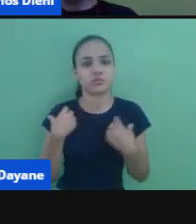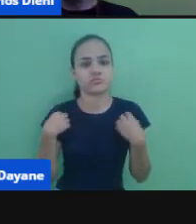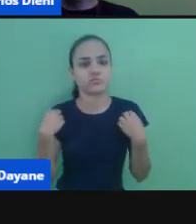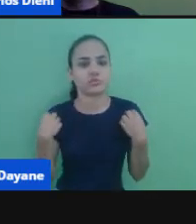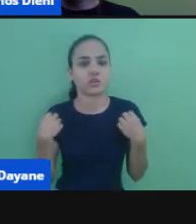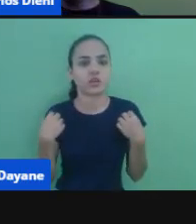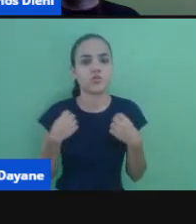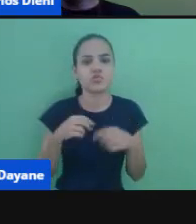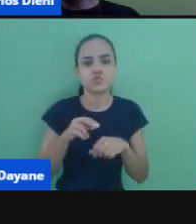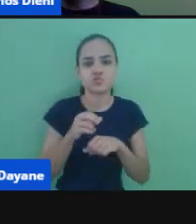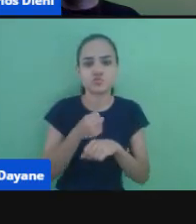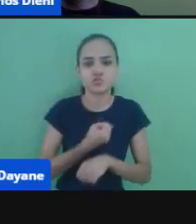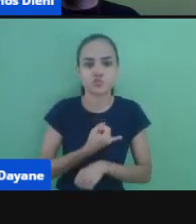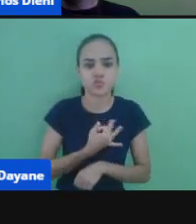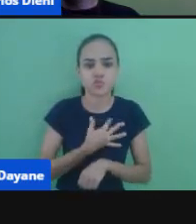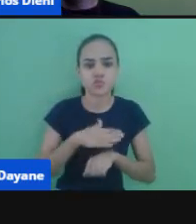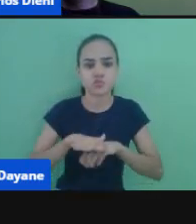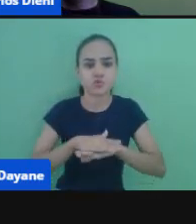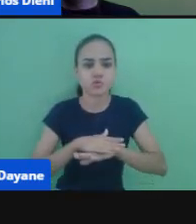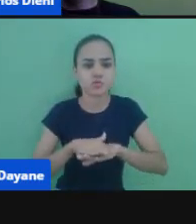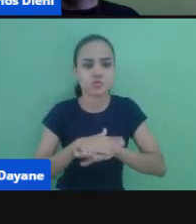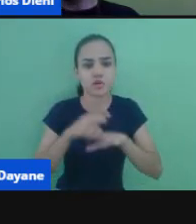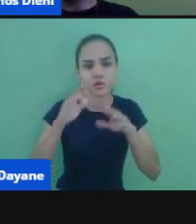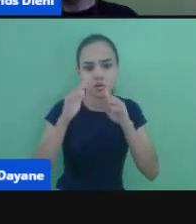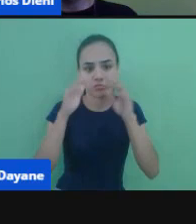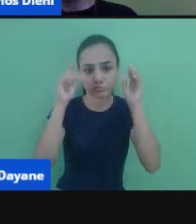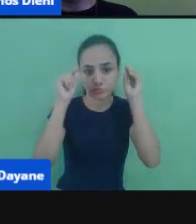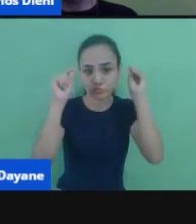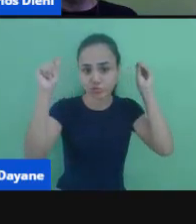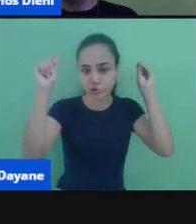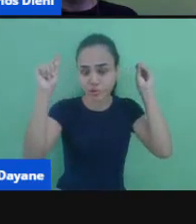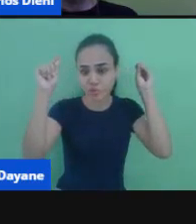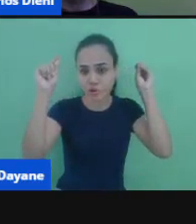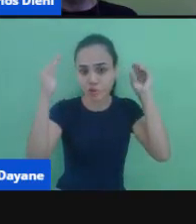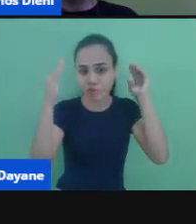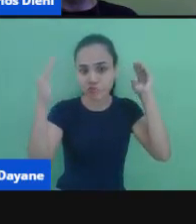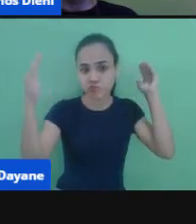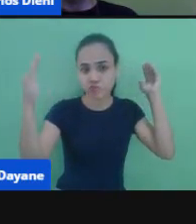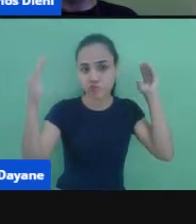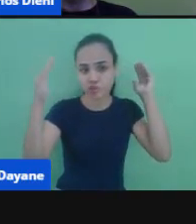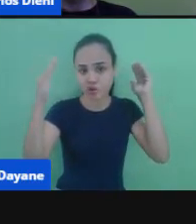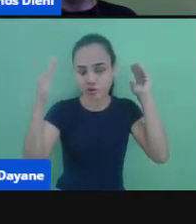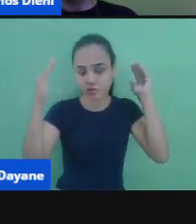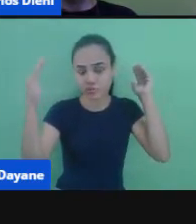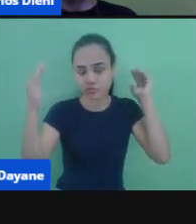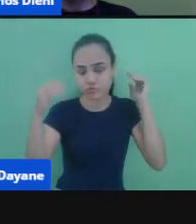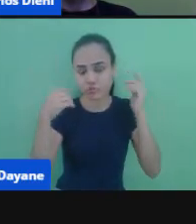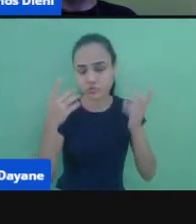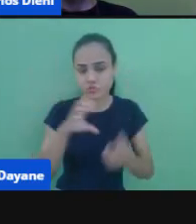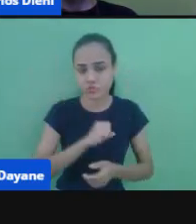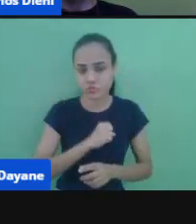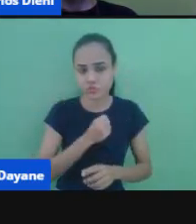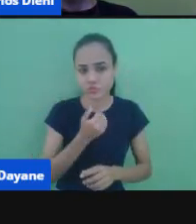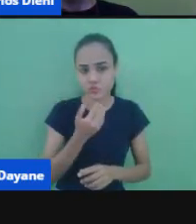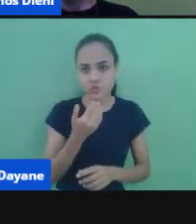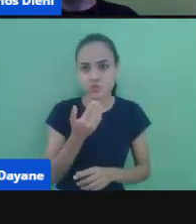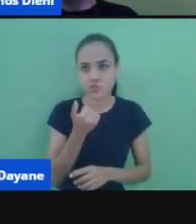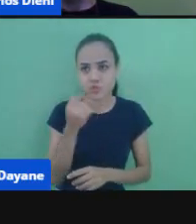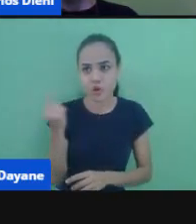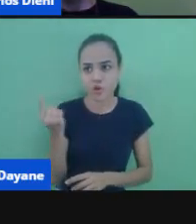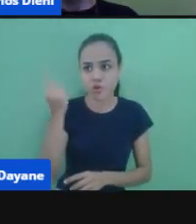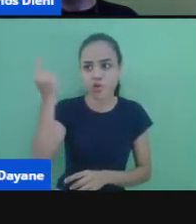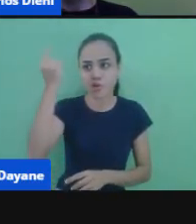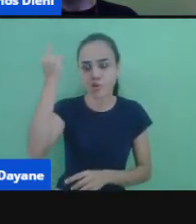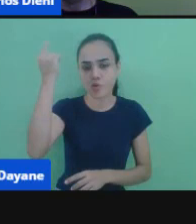sapatos, o tamanho de meus chapéus. O amor comeu minha altura, meu peso, a cor dos meus olhos e de